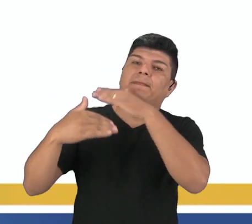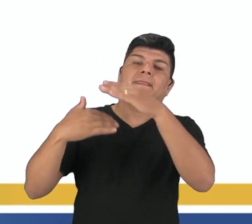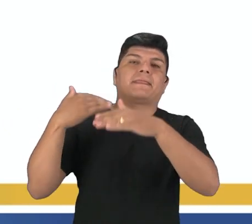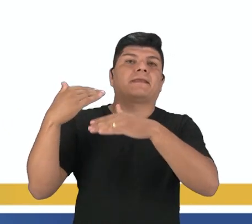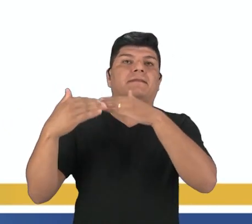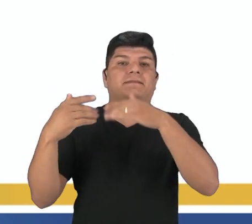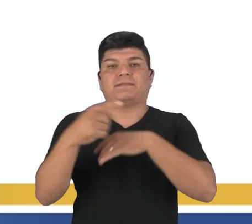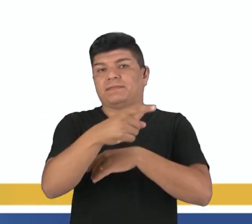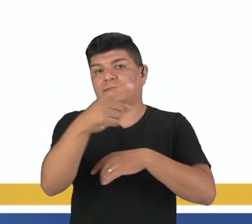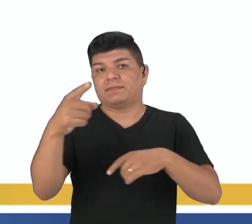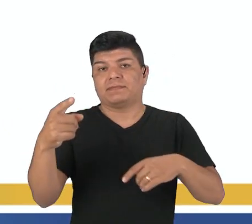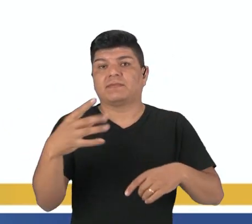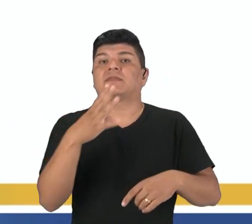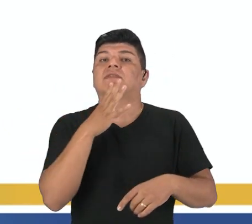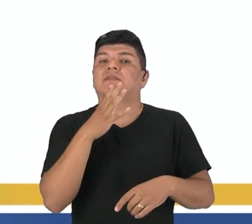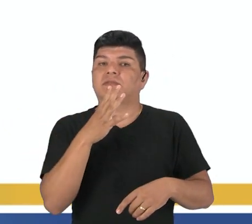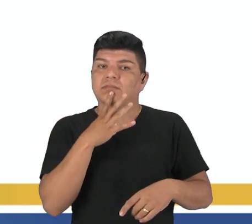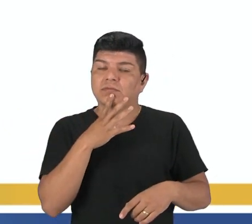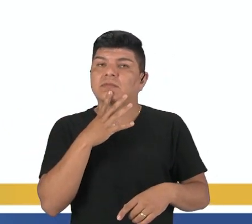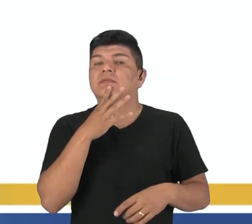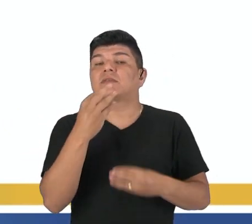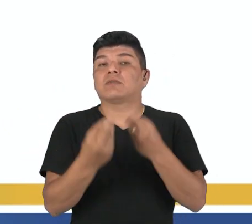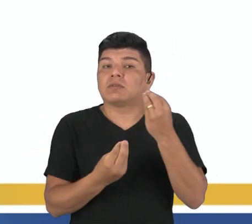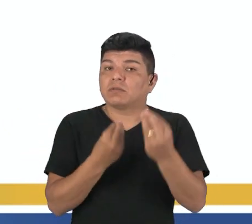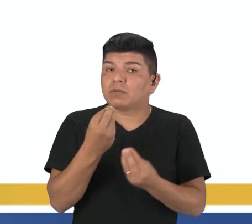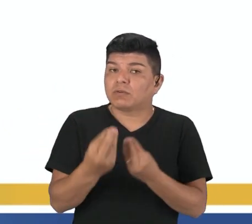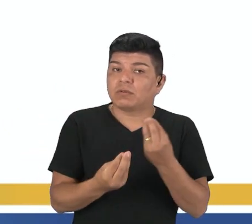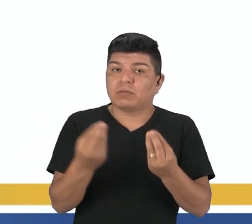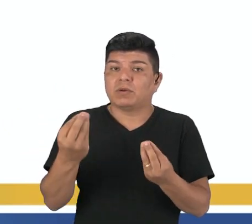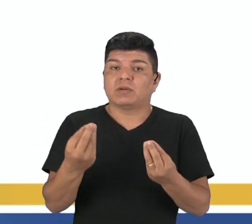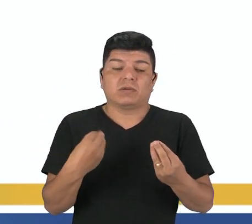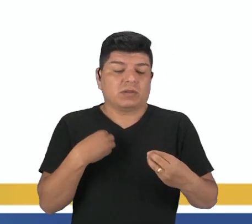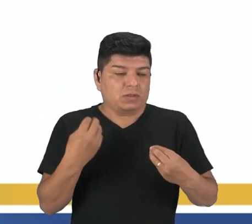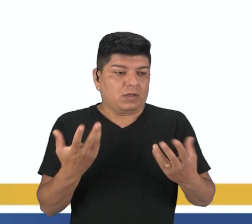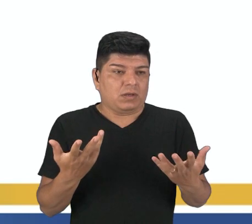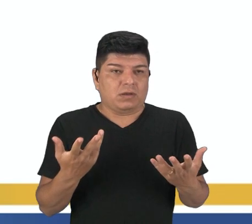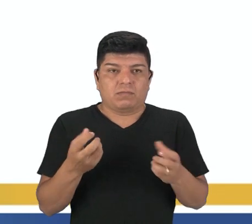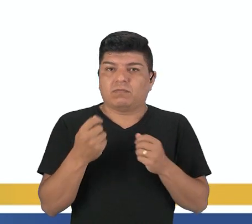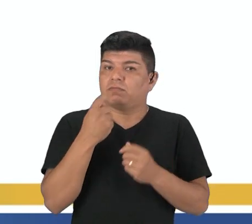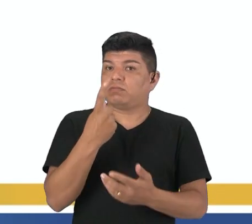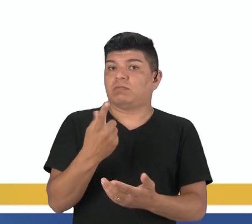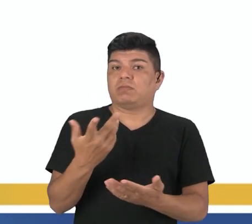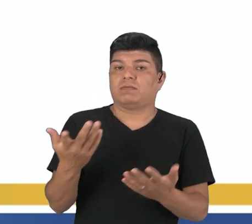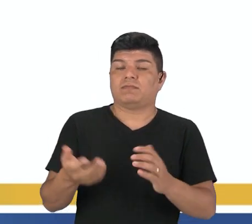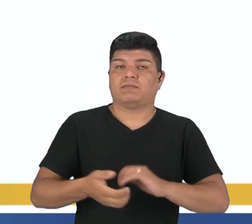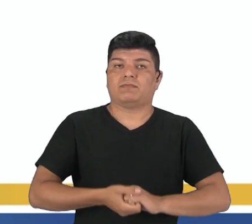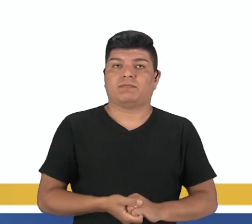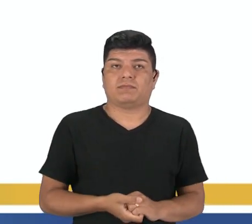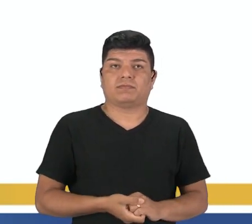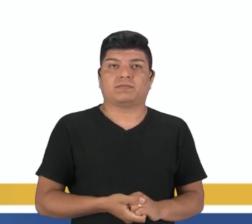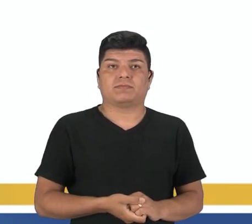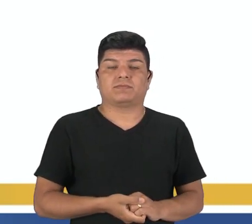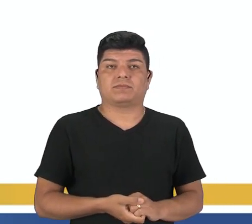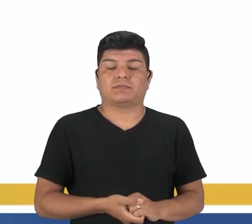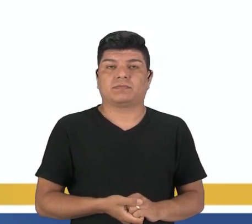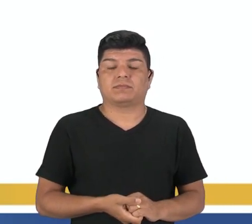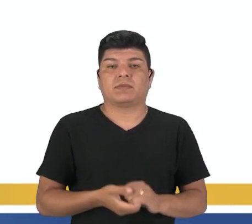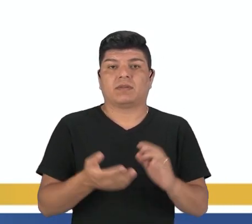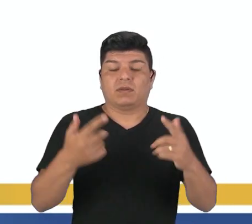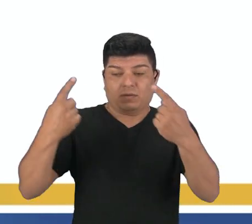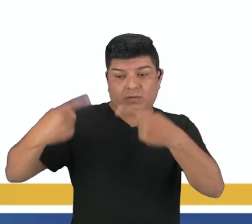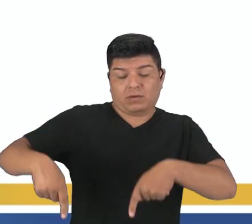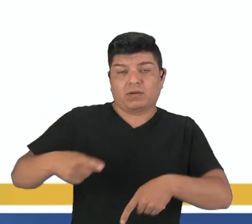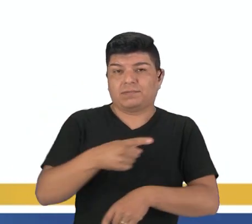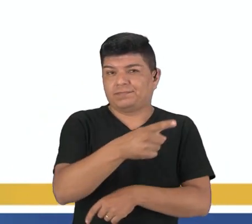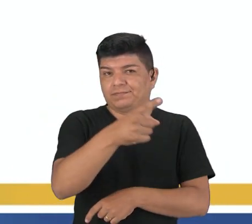sentidos. E você também conhecer como é que você reage frente a esses estímulos. E agora eu quero